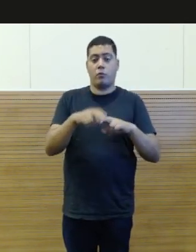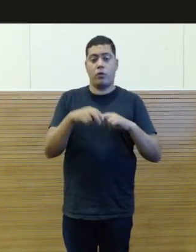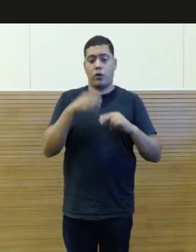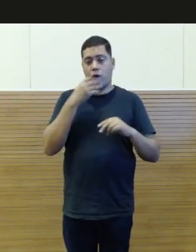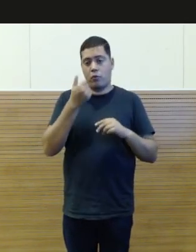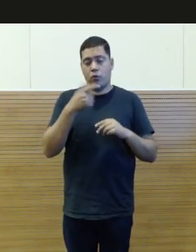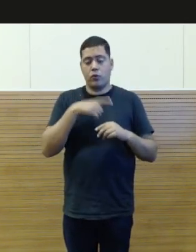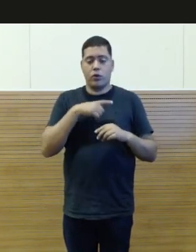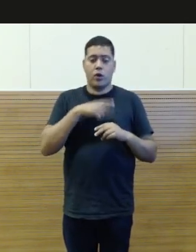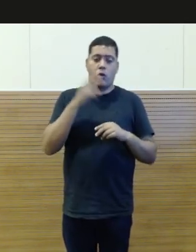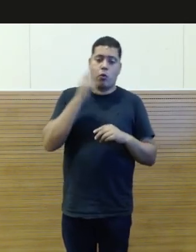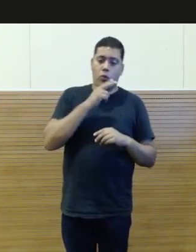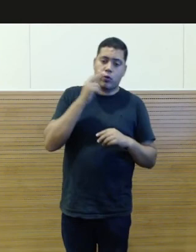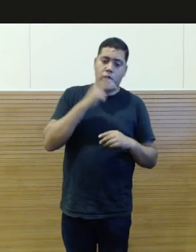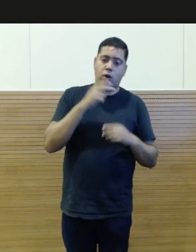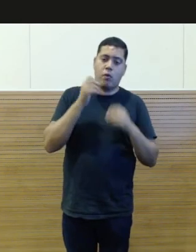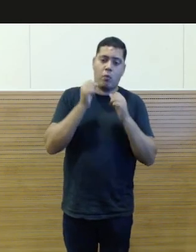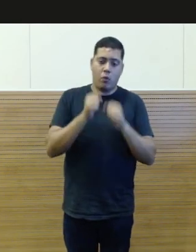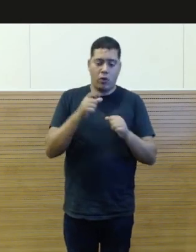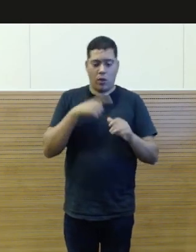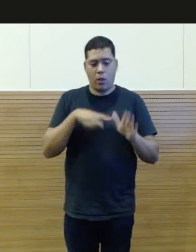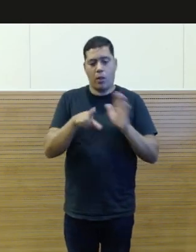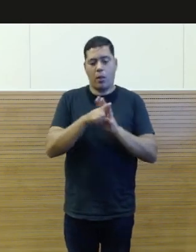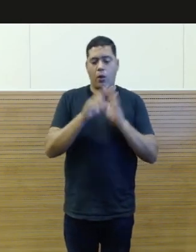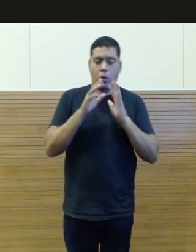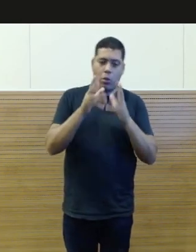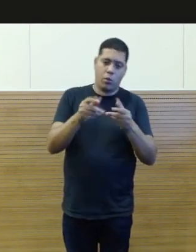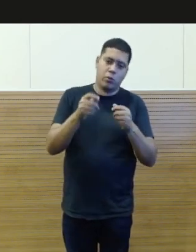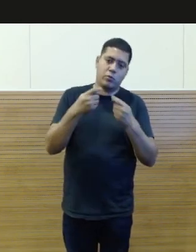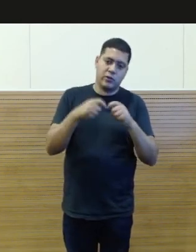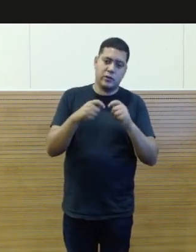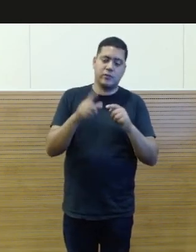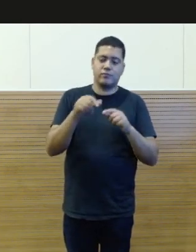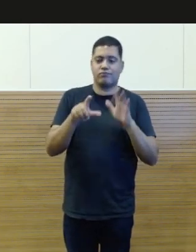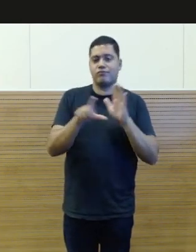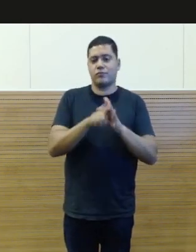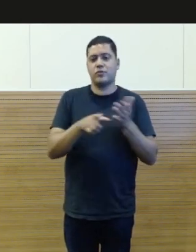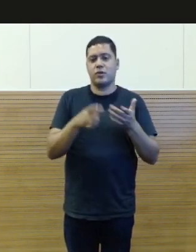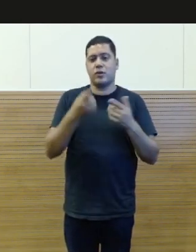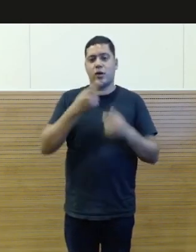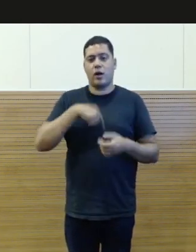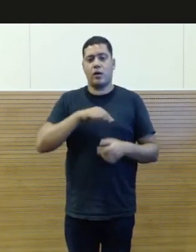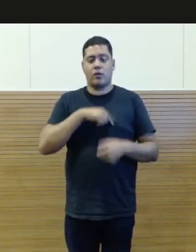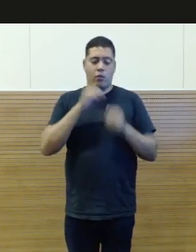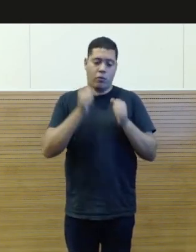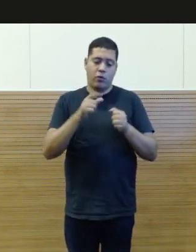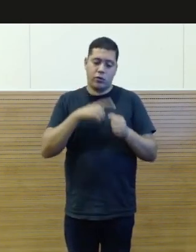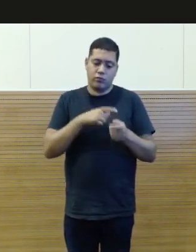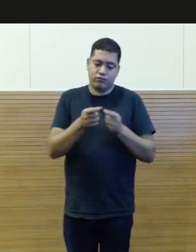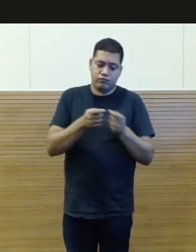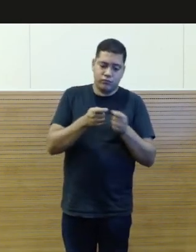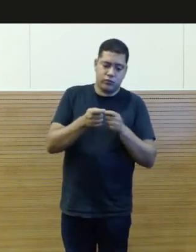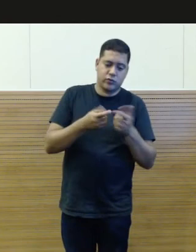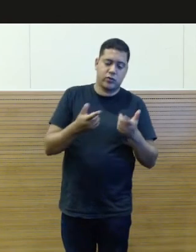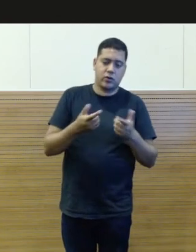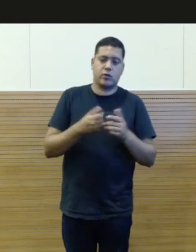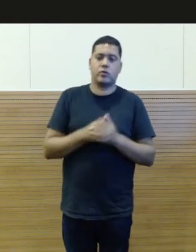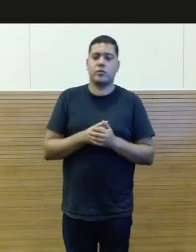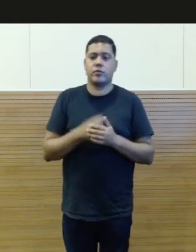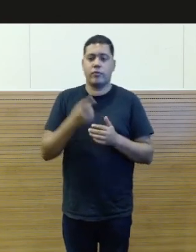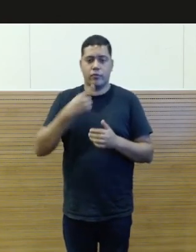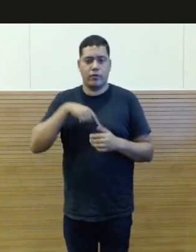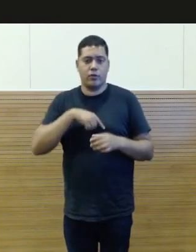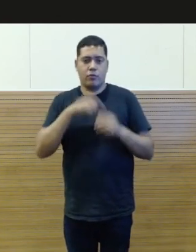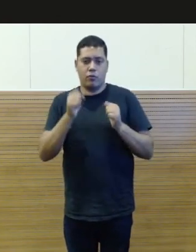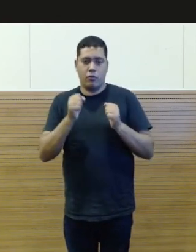que possa regular todos os produtos que precisam ser regulados, para que a gente possa ter a regulação da publicidade, para que a gente possa